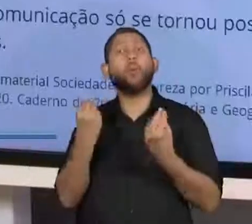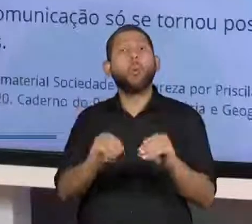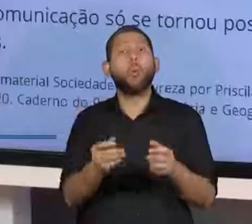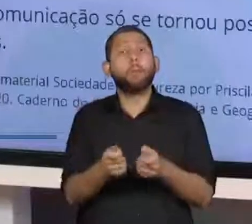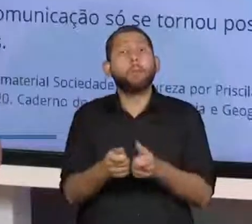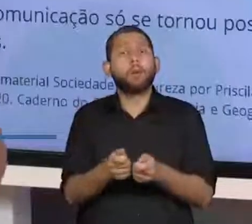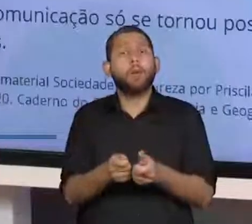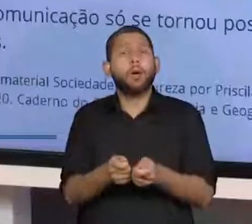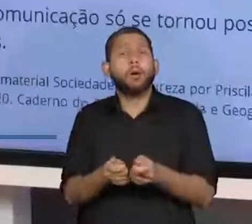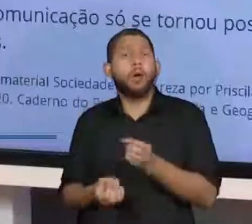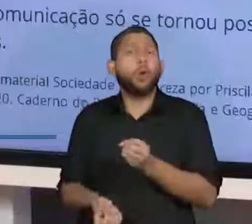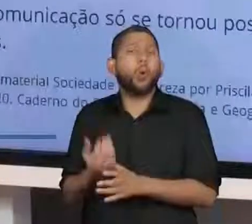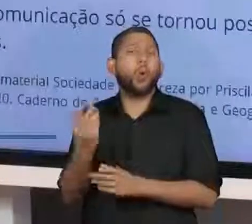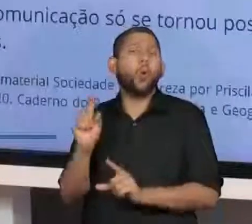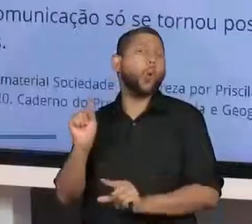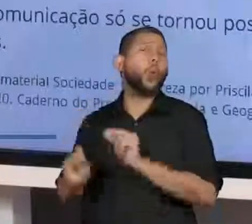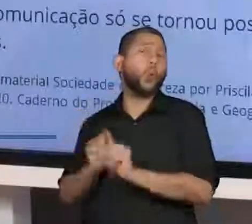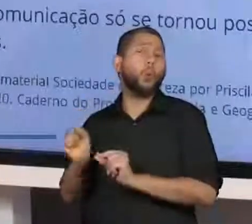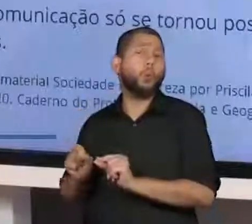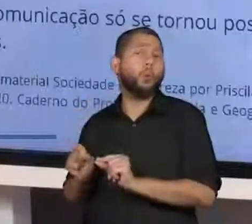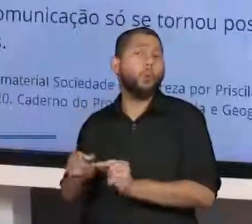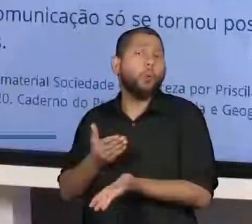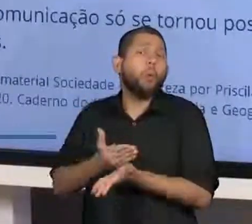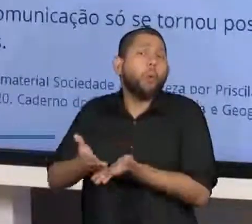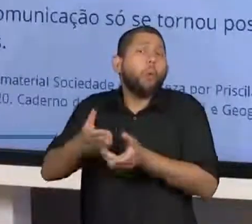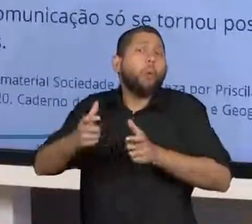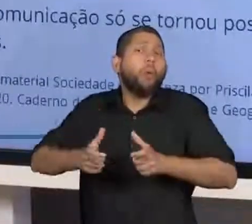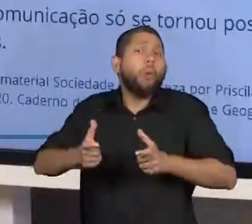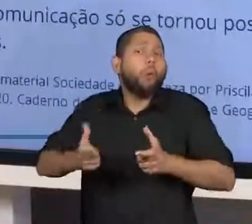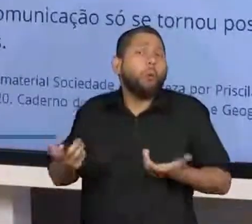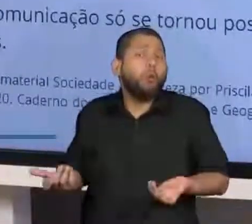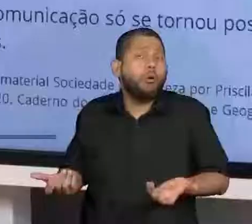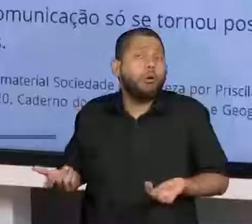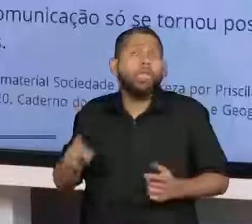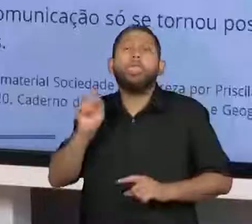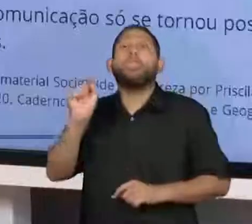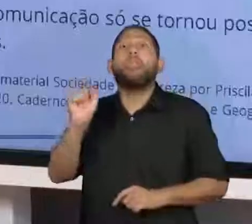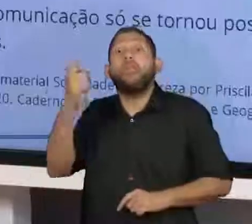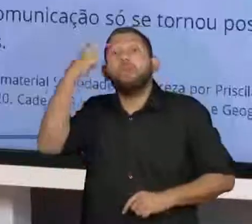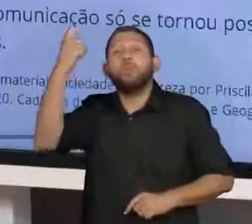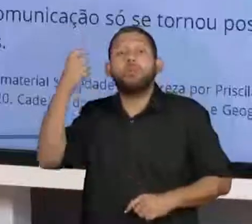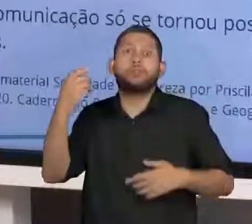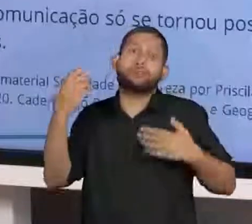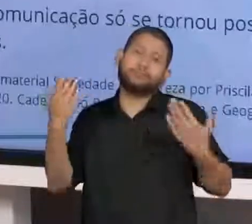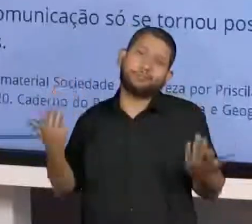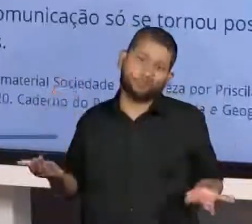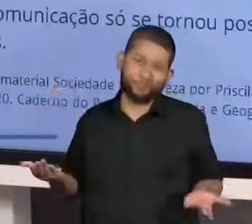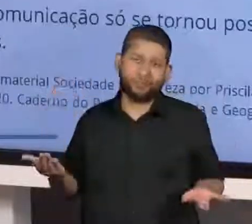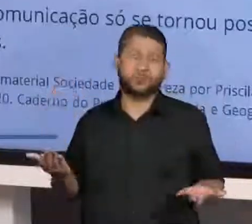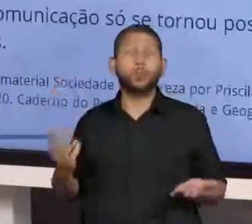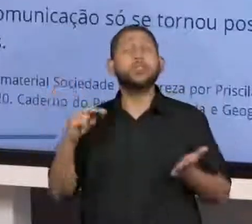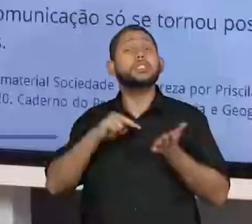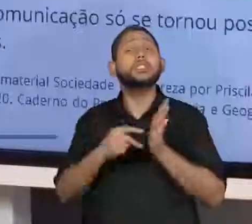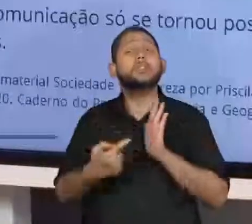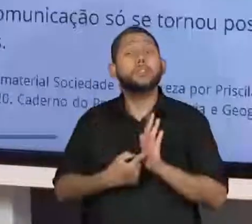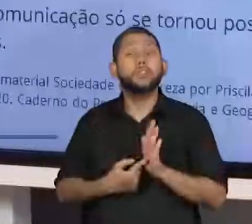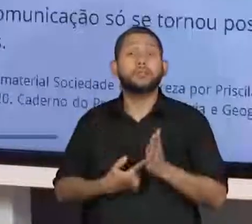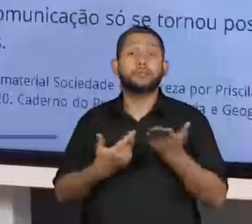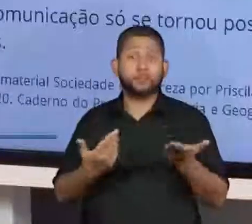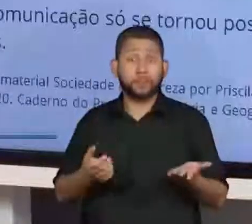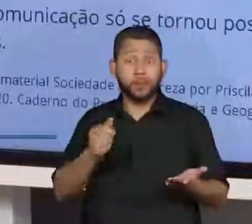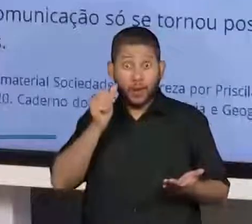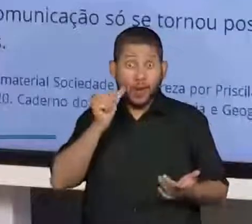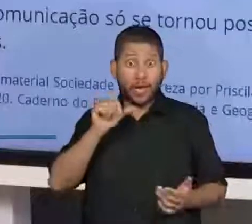de formas diferentes. A intenção dos bonequinhos, né, o que nós chamamos de emoji, é justamente transmitir